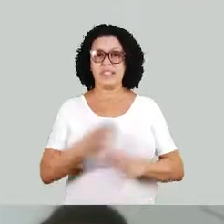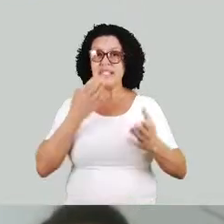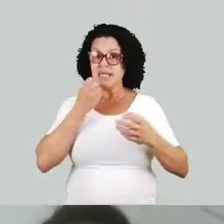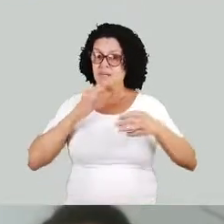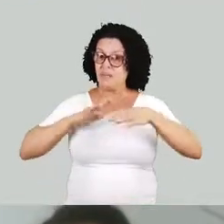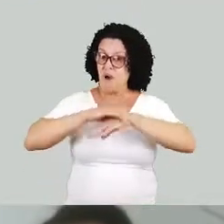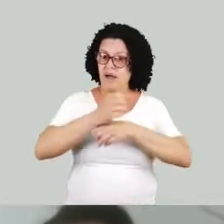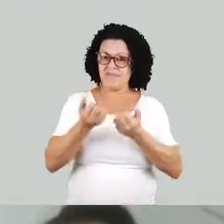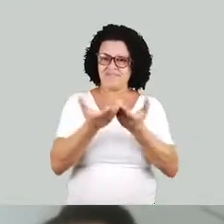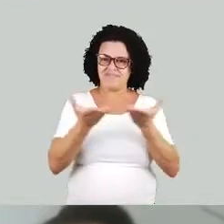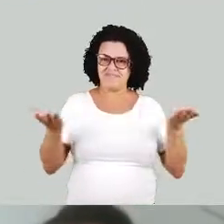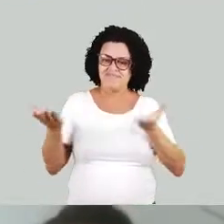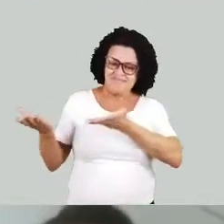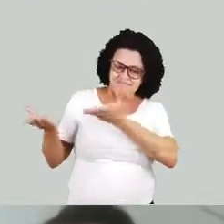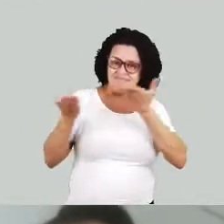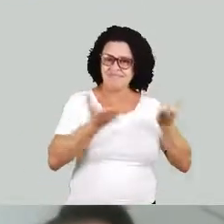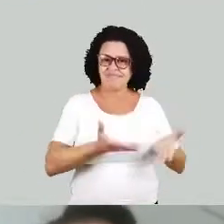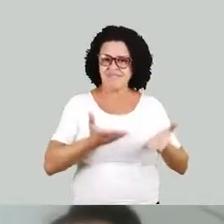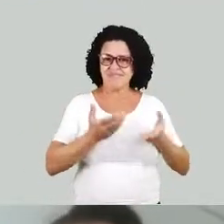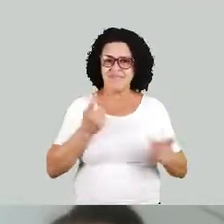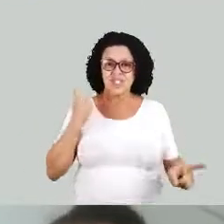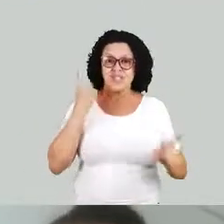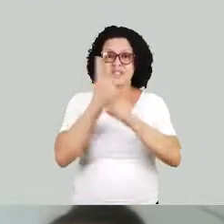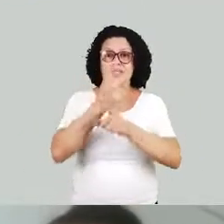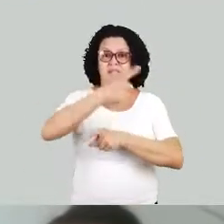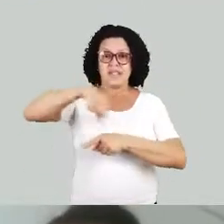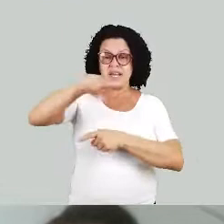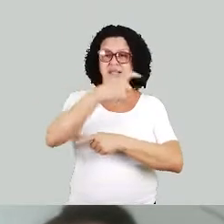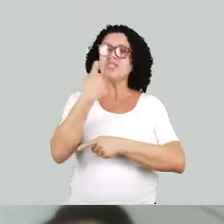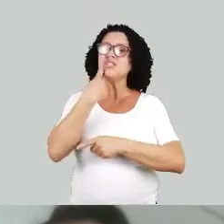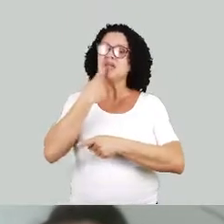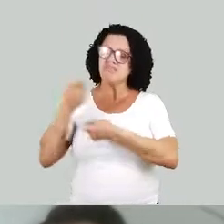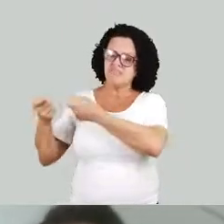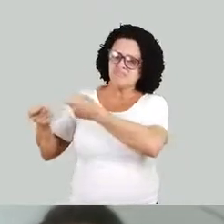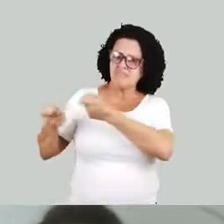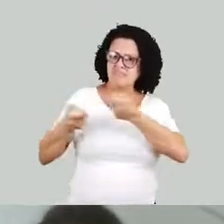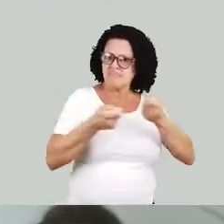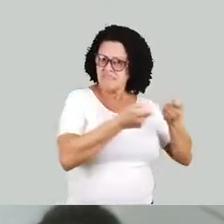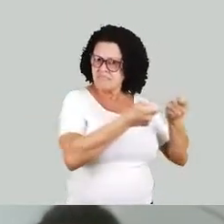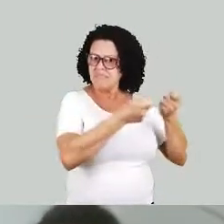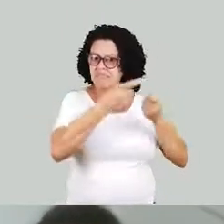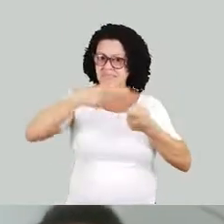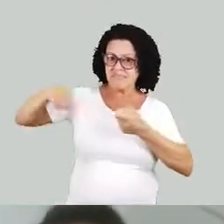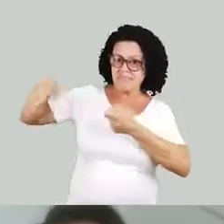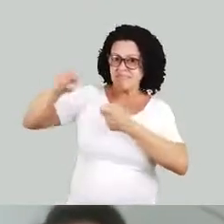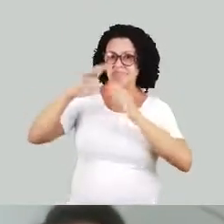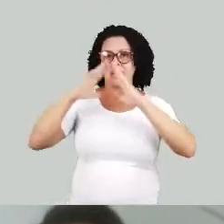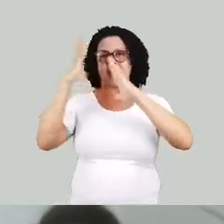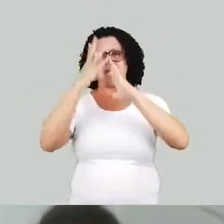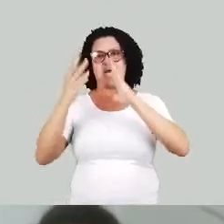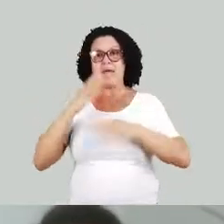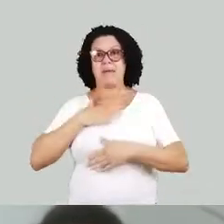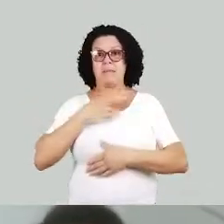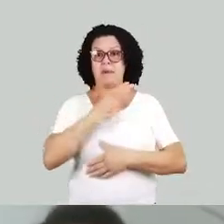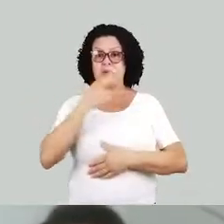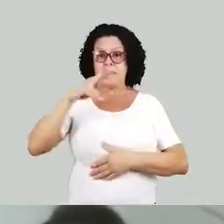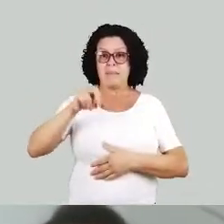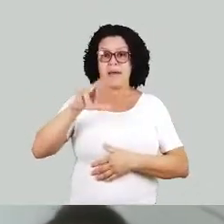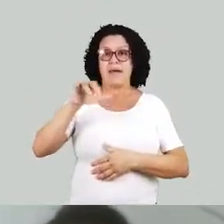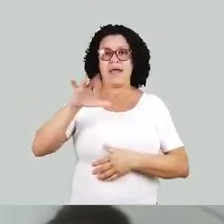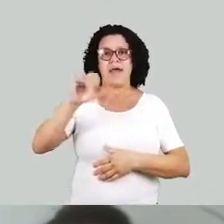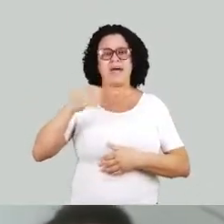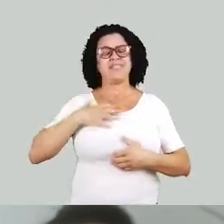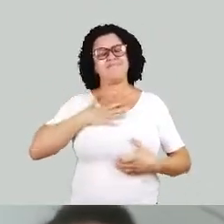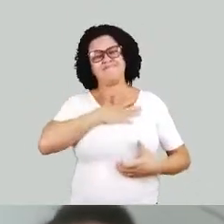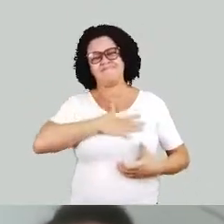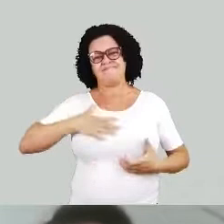Boa noite a todos, sejam todos bem-vindos a mais um encontro de sextas-feiras do Lar Irmã Zarabatana. Meu nome é Marina, é um grande